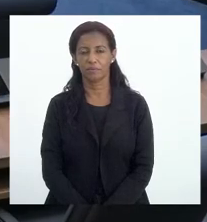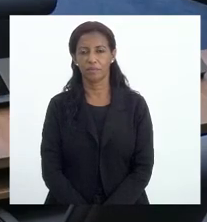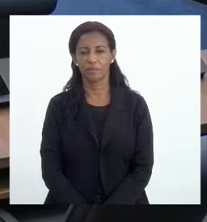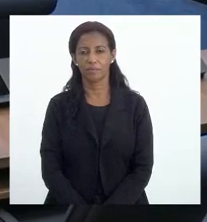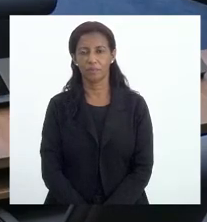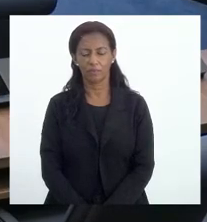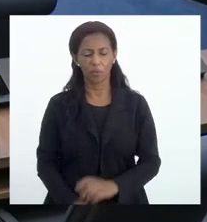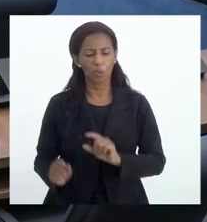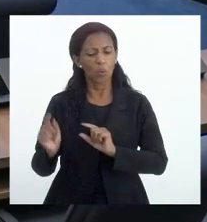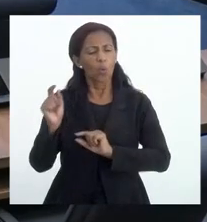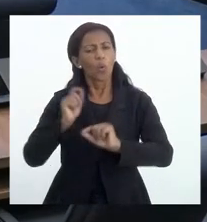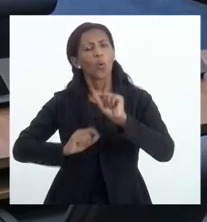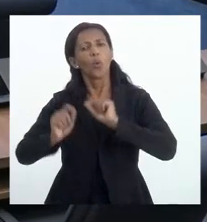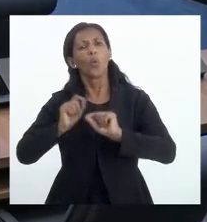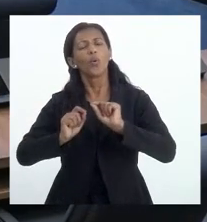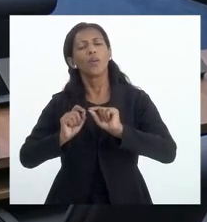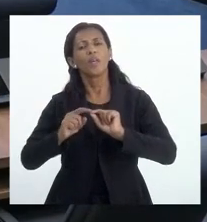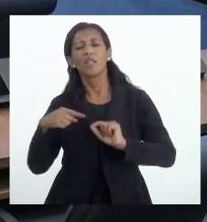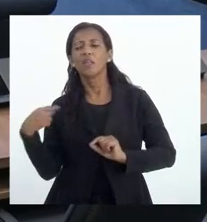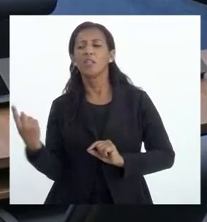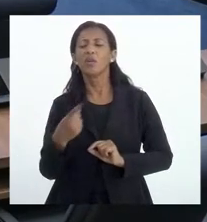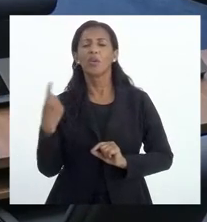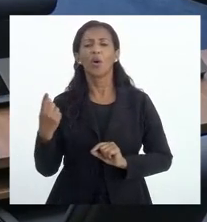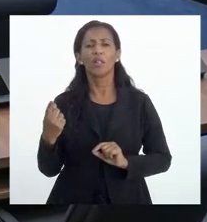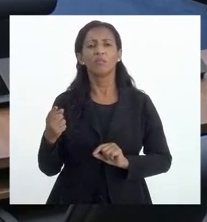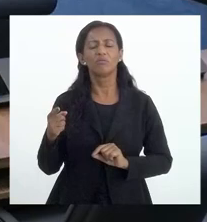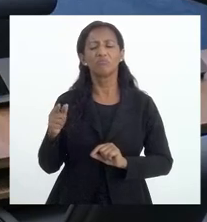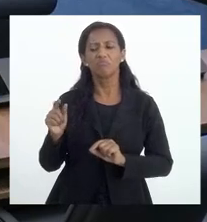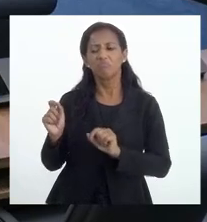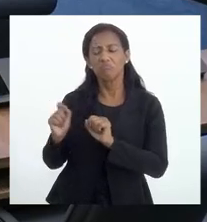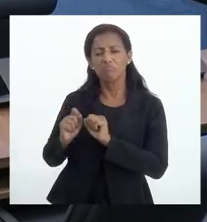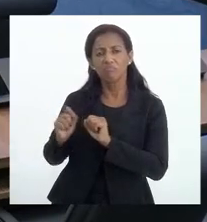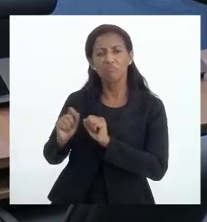O que, que nós fizemos? Deixa eu voltar aqui.